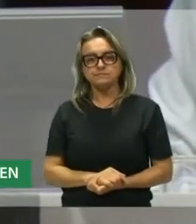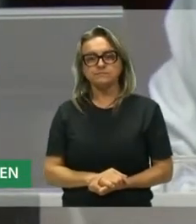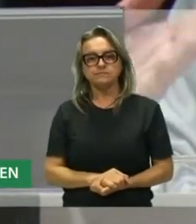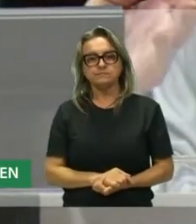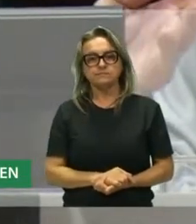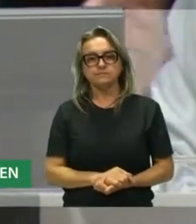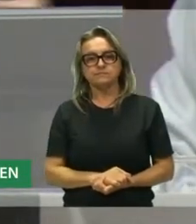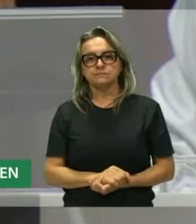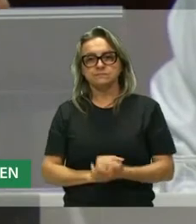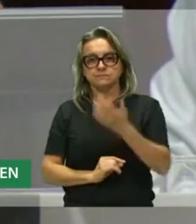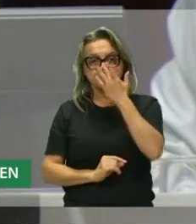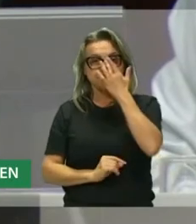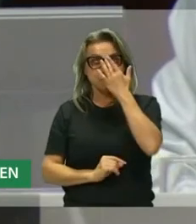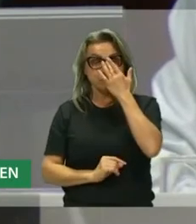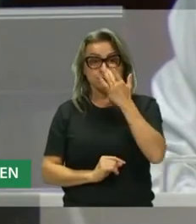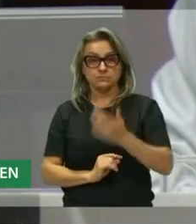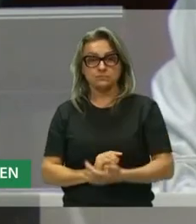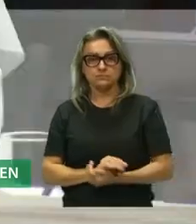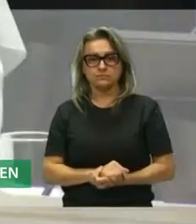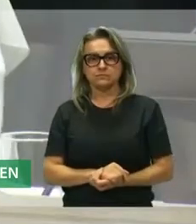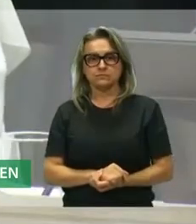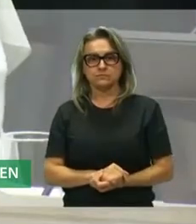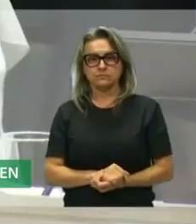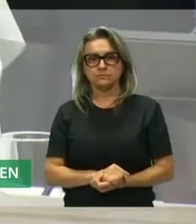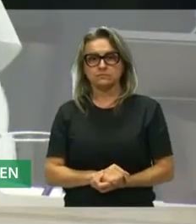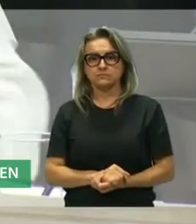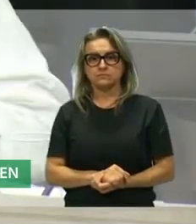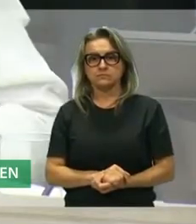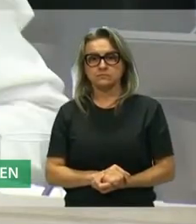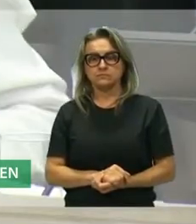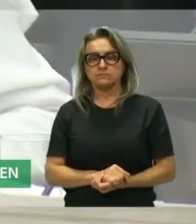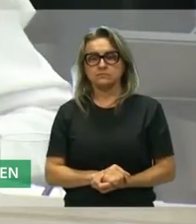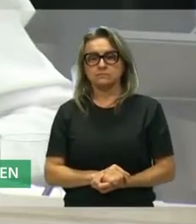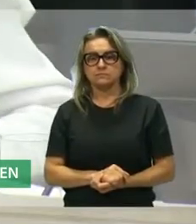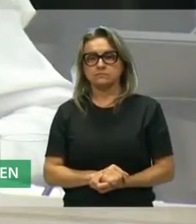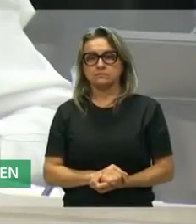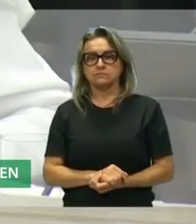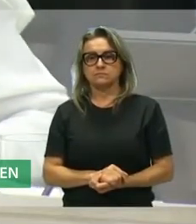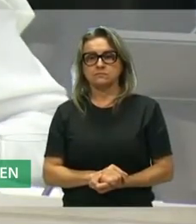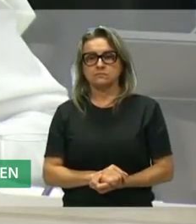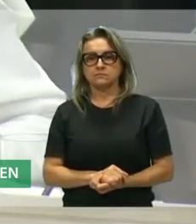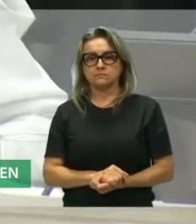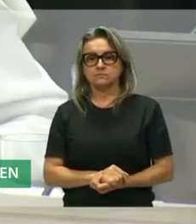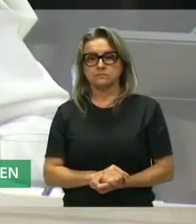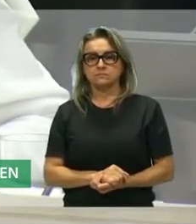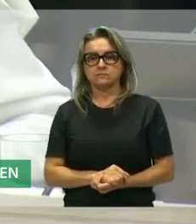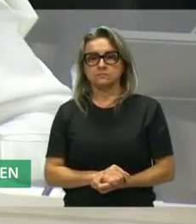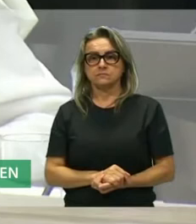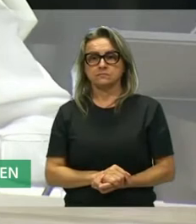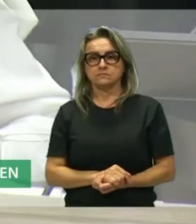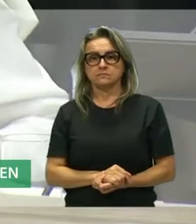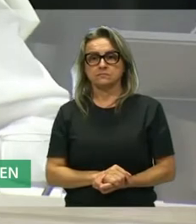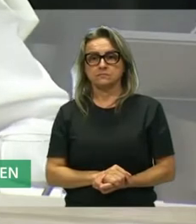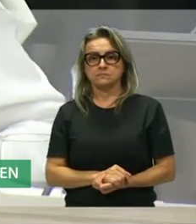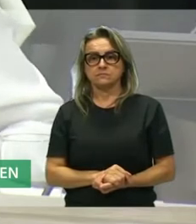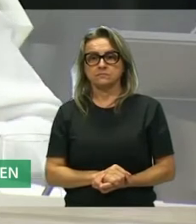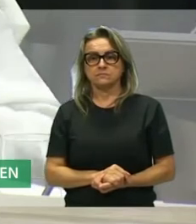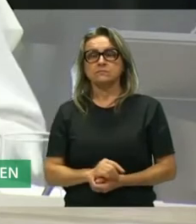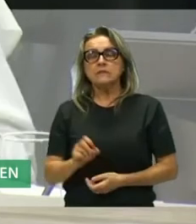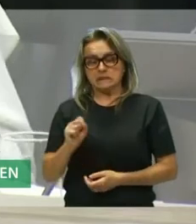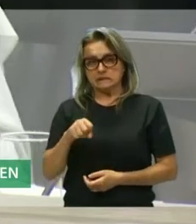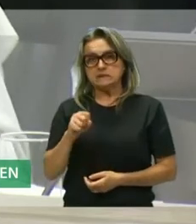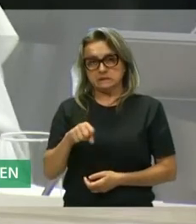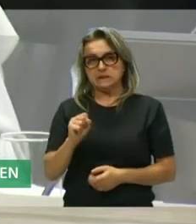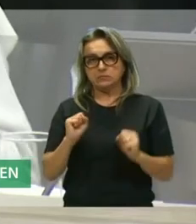A senhora vai querer responder? Na verdade, eu acho que é importante, sim, nós podemos nos organizar para